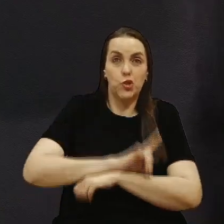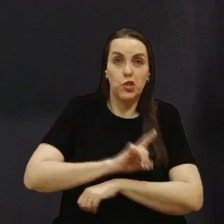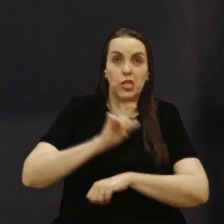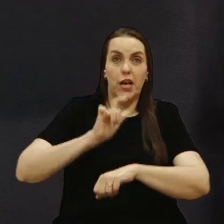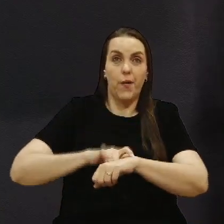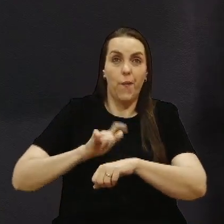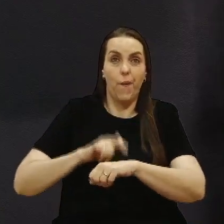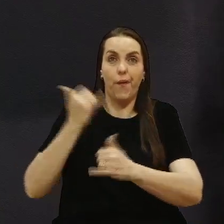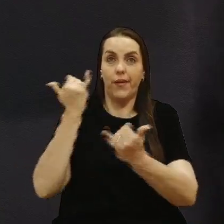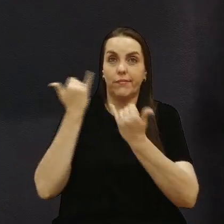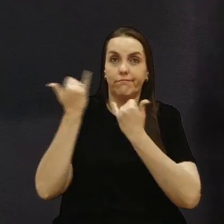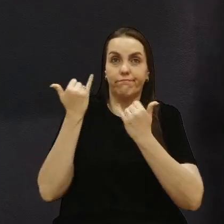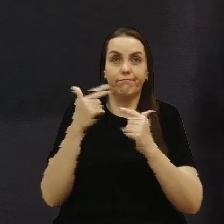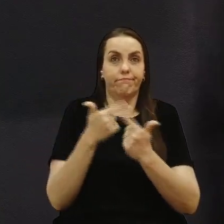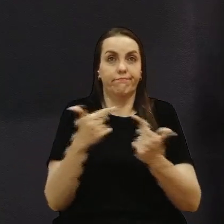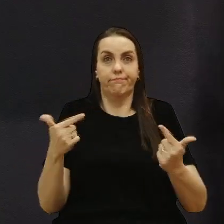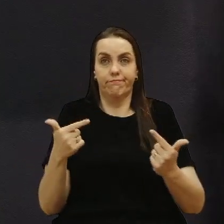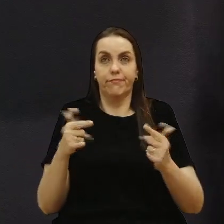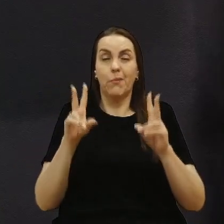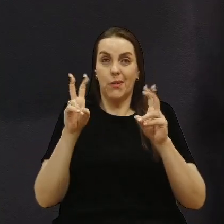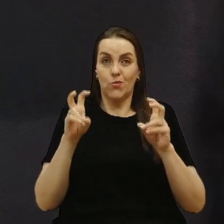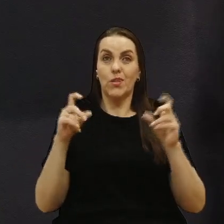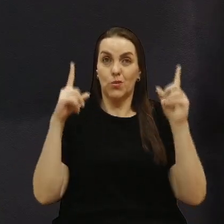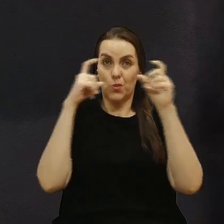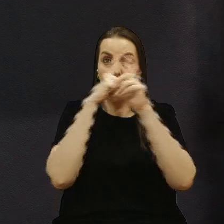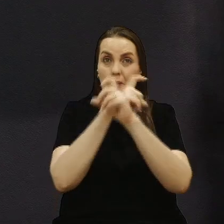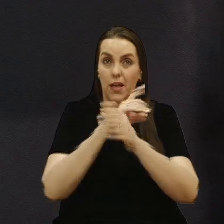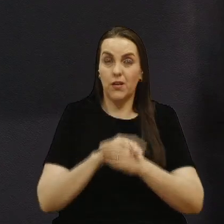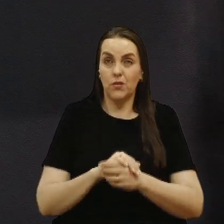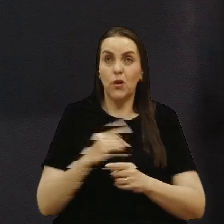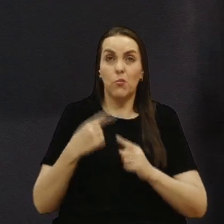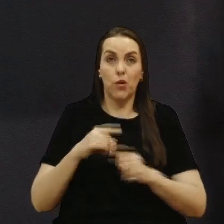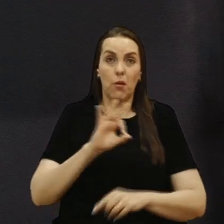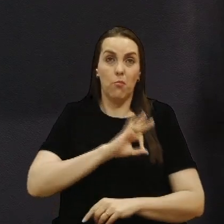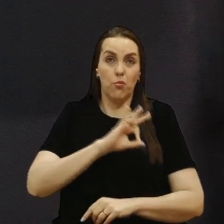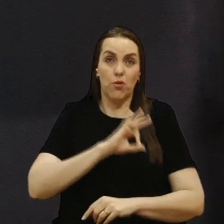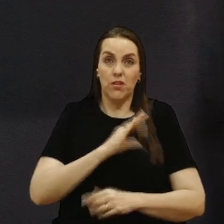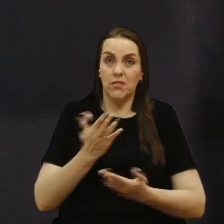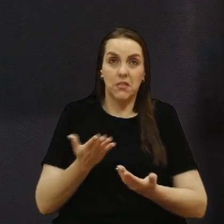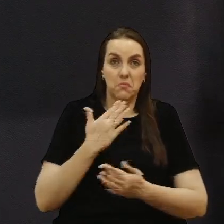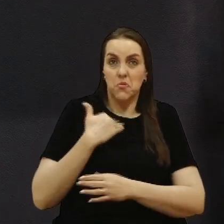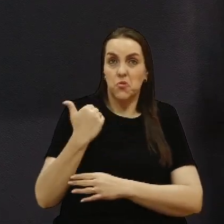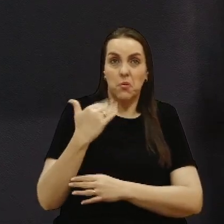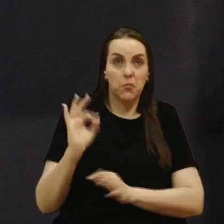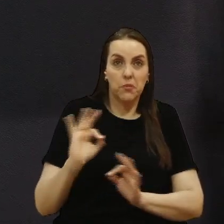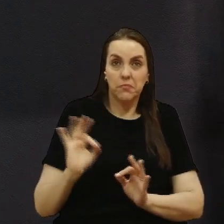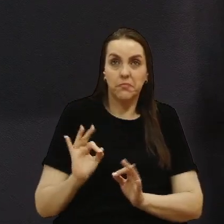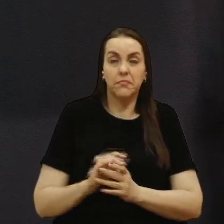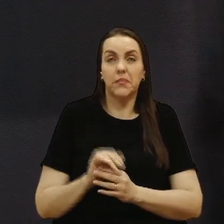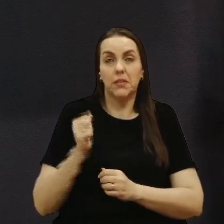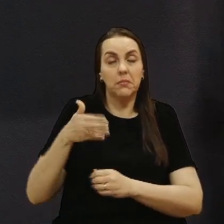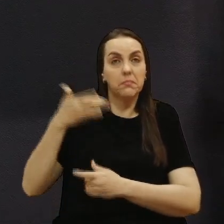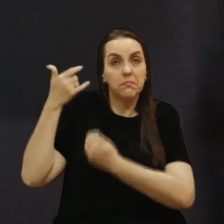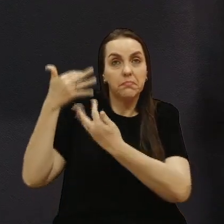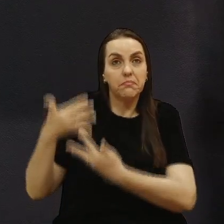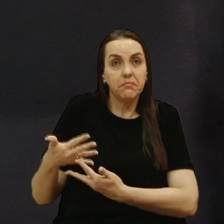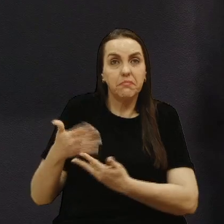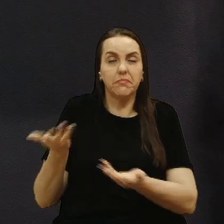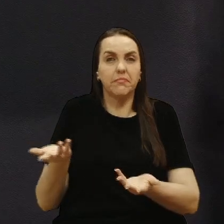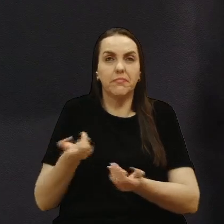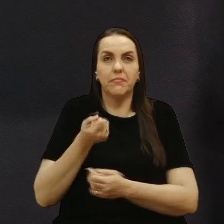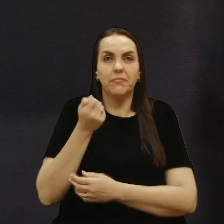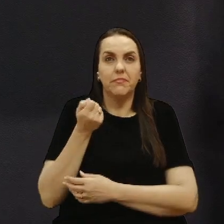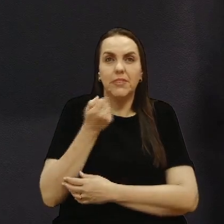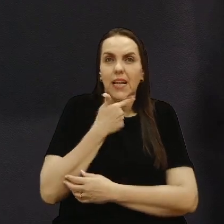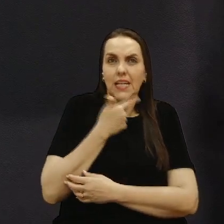sem informação. Mas é um assunto complexo, né? Porque a Polícia Civil também não me chamou para depor ou coisa assim. Engraçado que quando